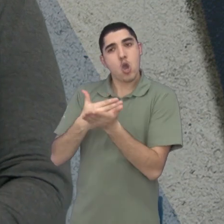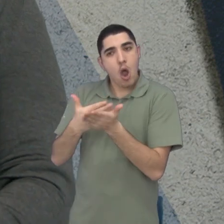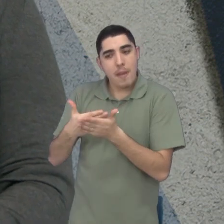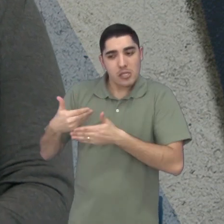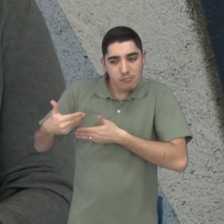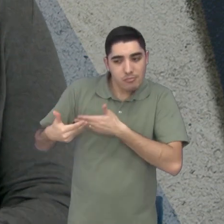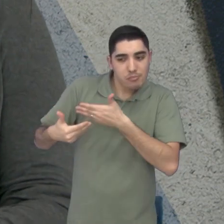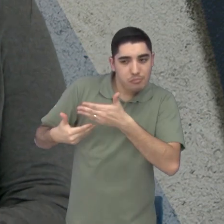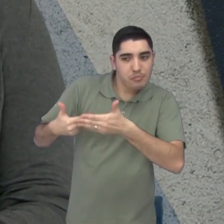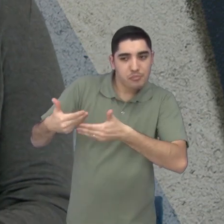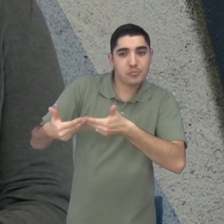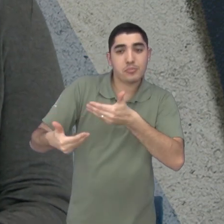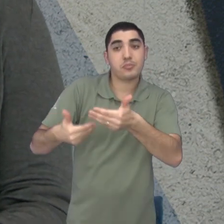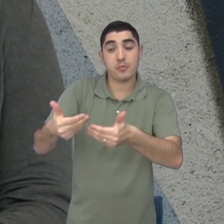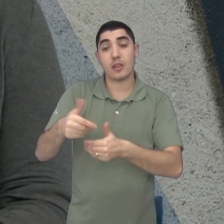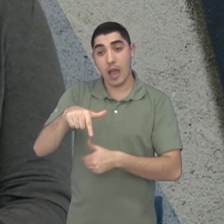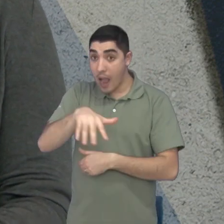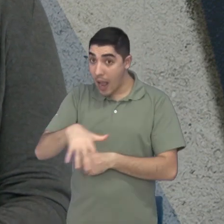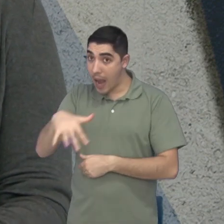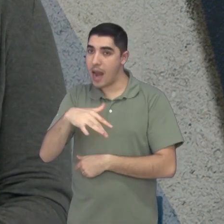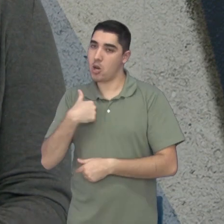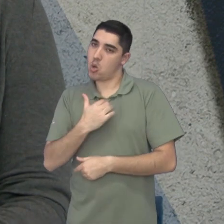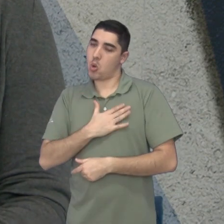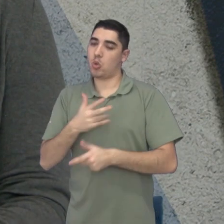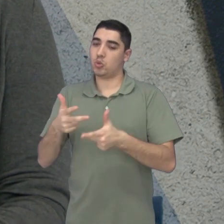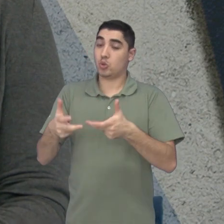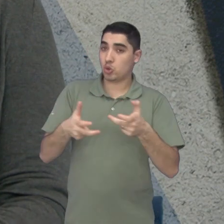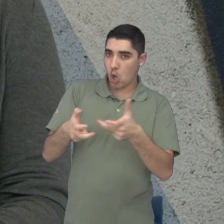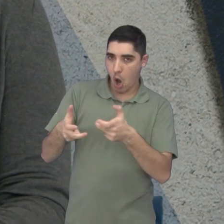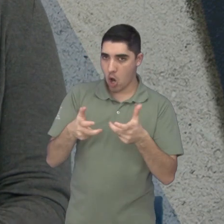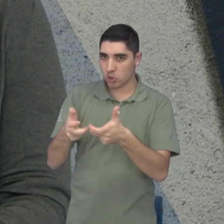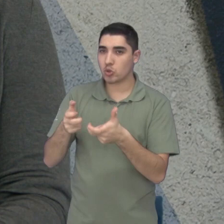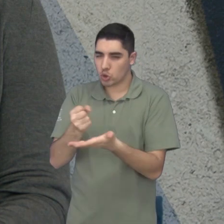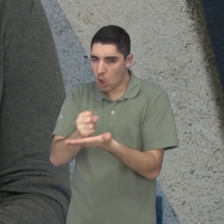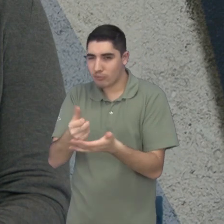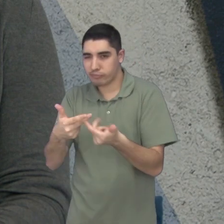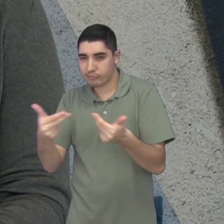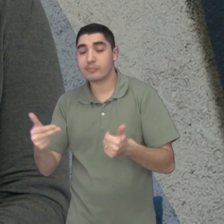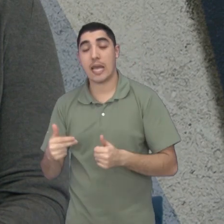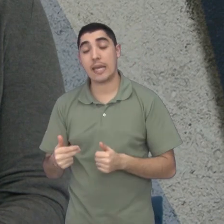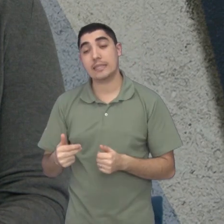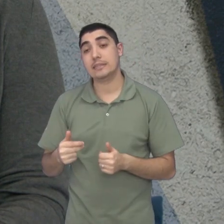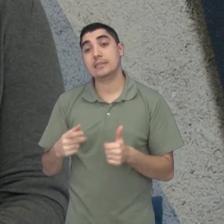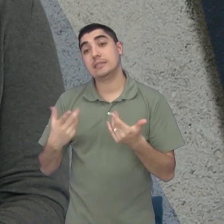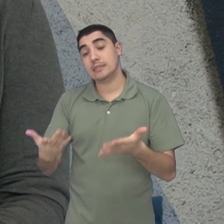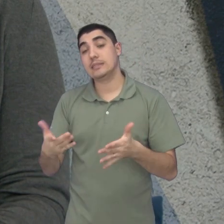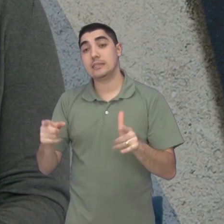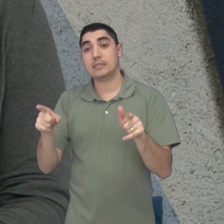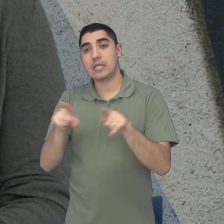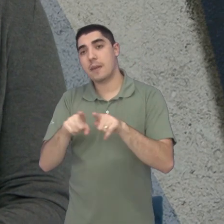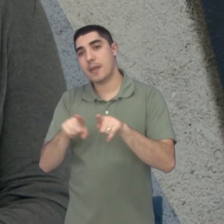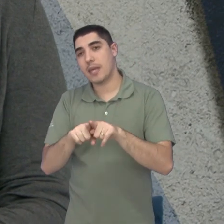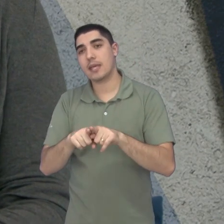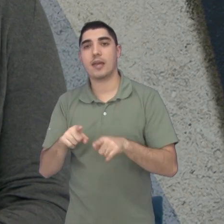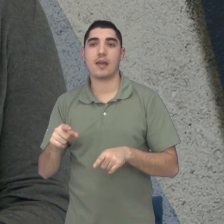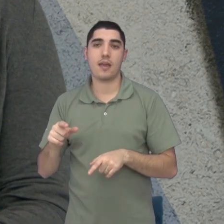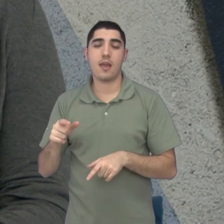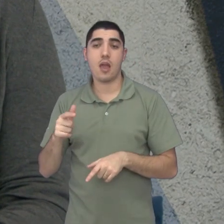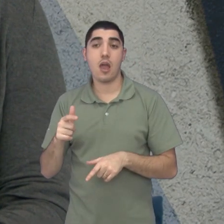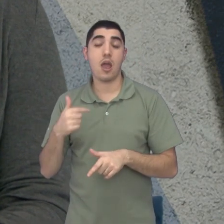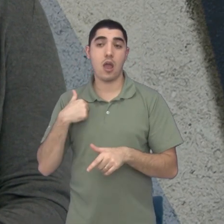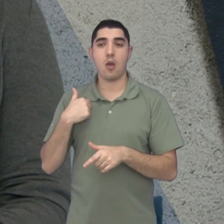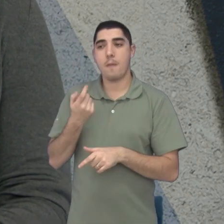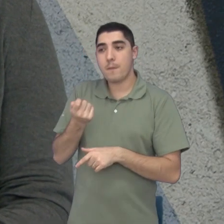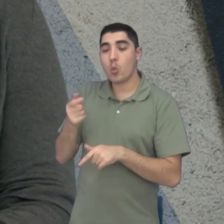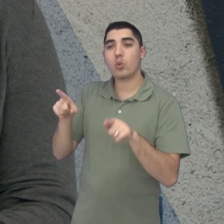indústria, mais na área de jogos, né? E eu tenho também ficado um pouco em